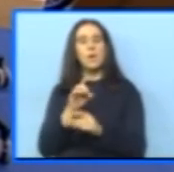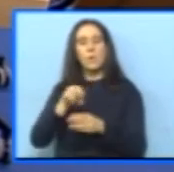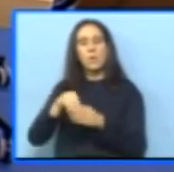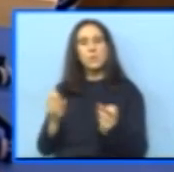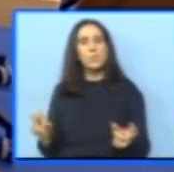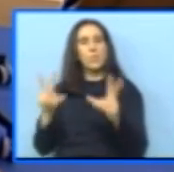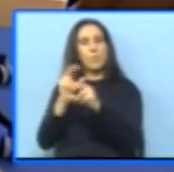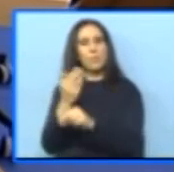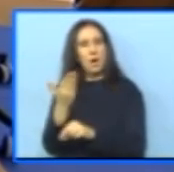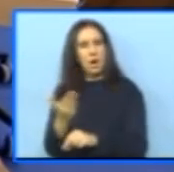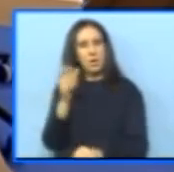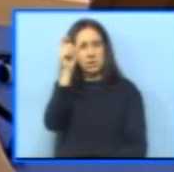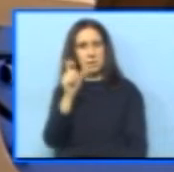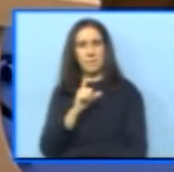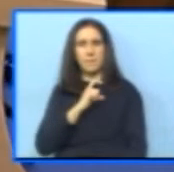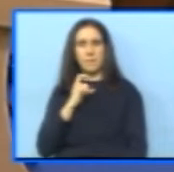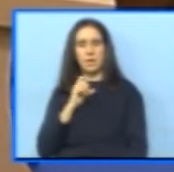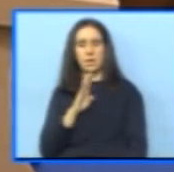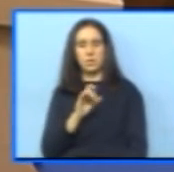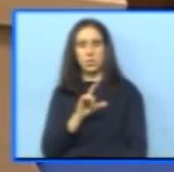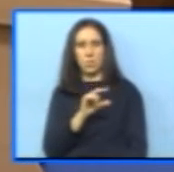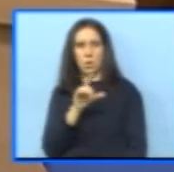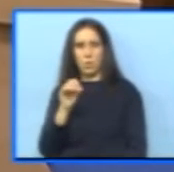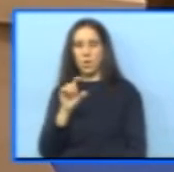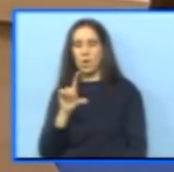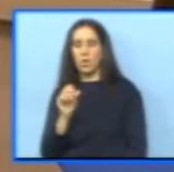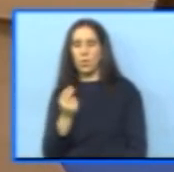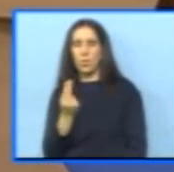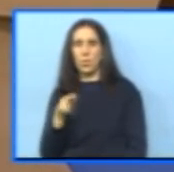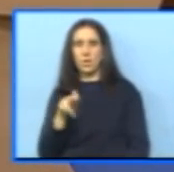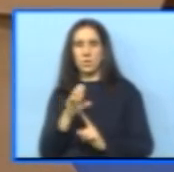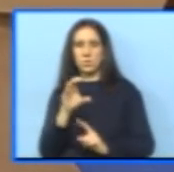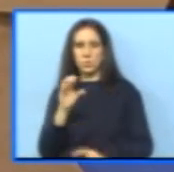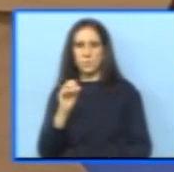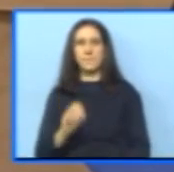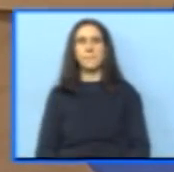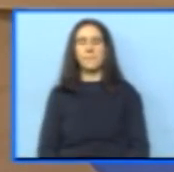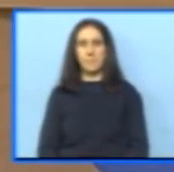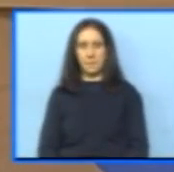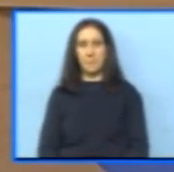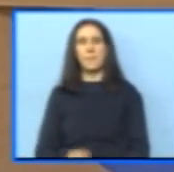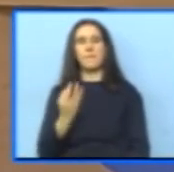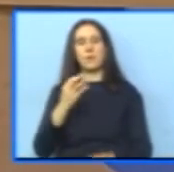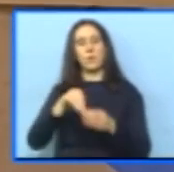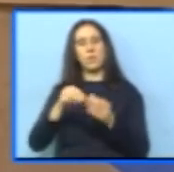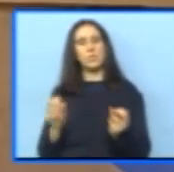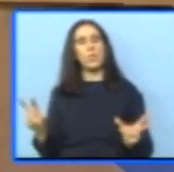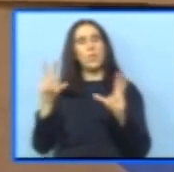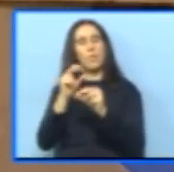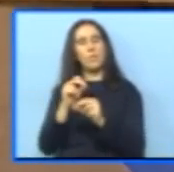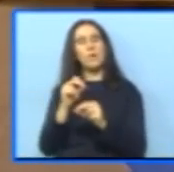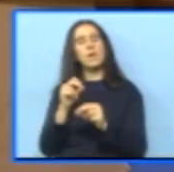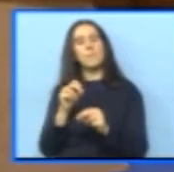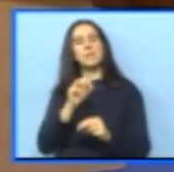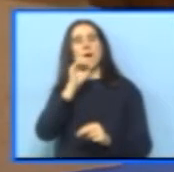João Lourenço. Sim, há um novo contexto e há um aprofundamento, porque Paulo não fica só